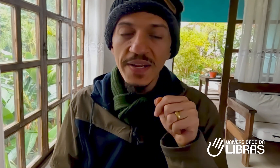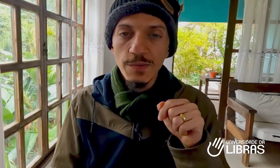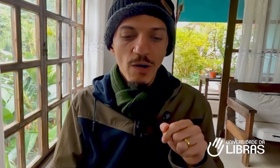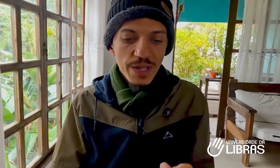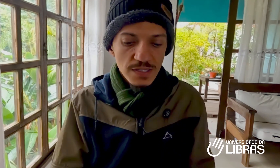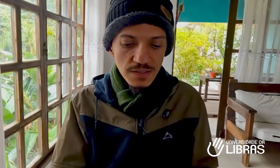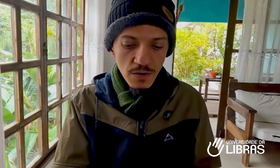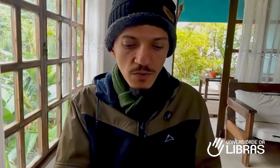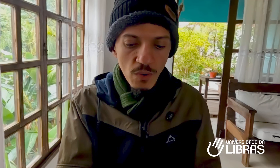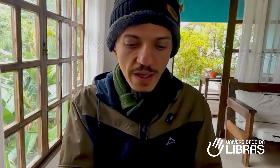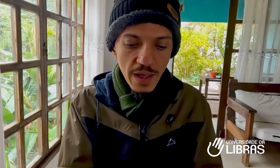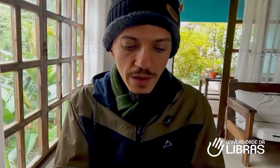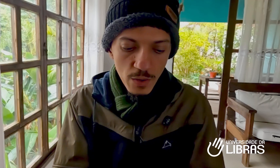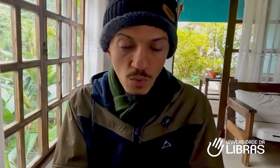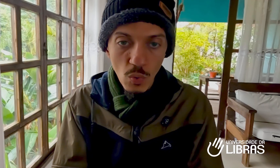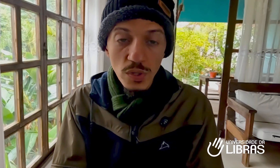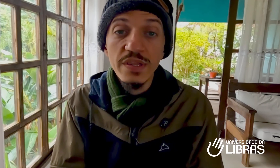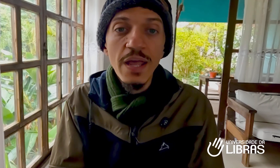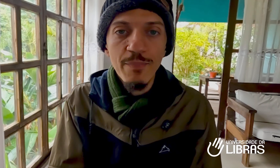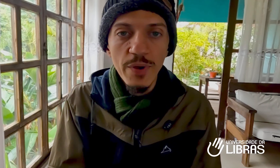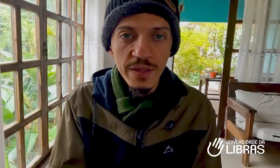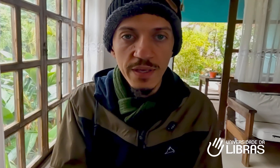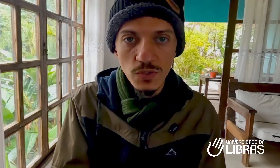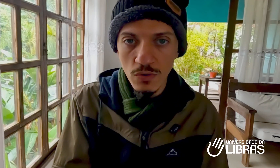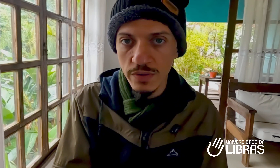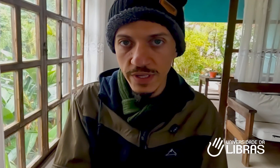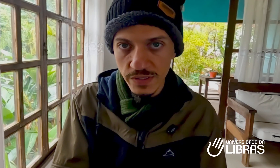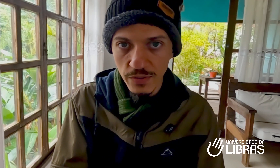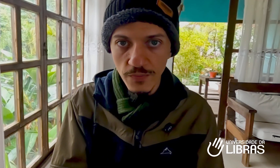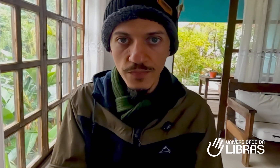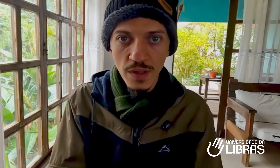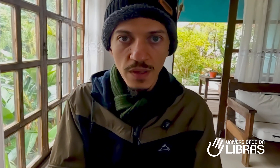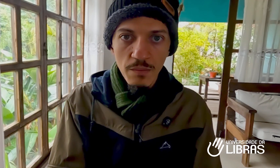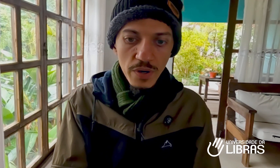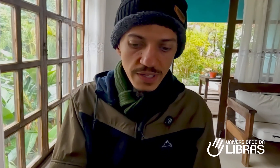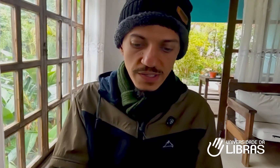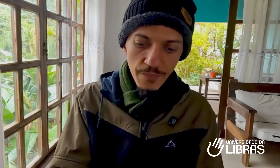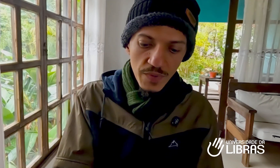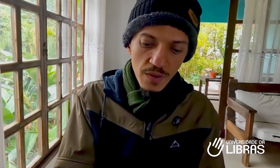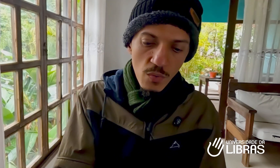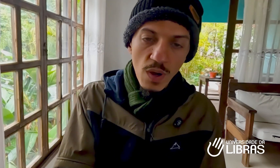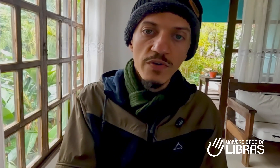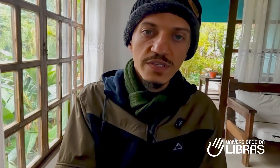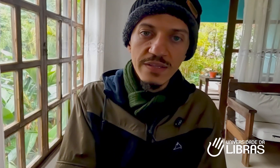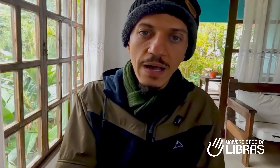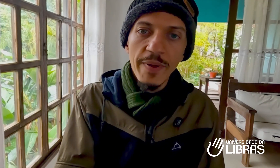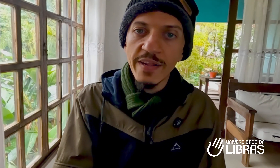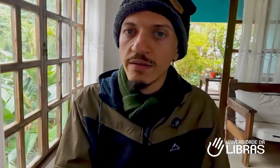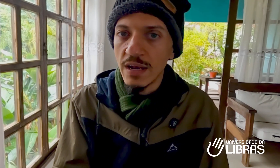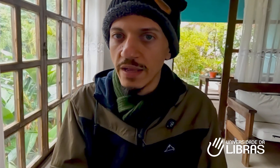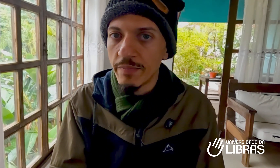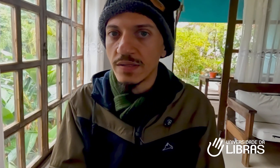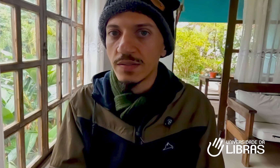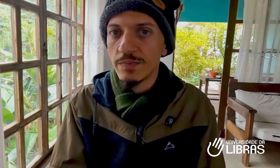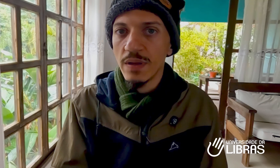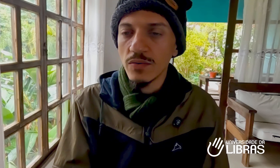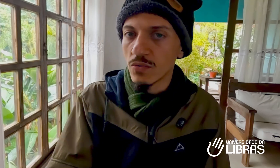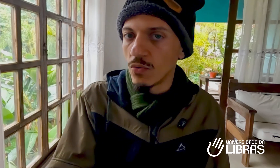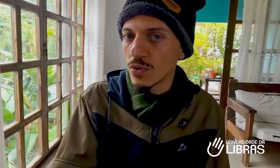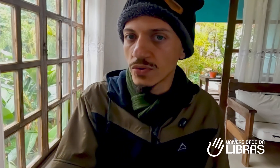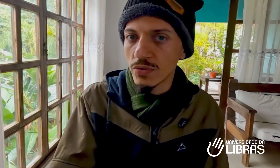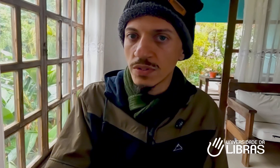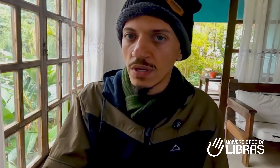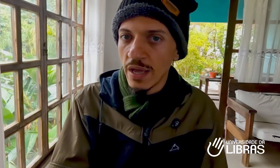A principal questão é o tempo em que isso aconteceu. Porque, assim, quando você está aprendendo a Libras